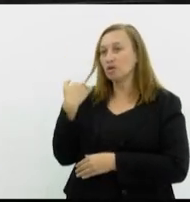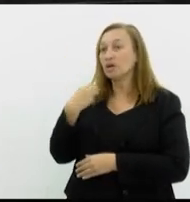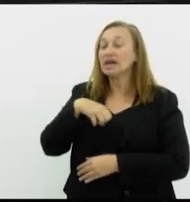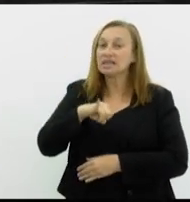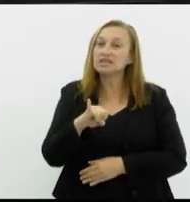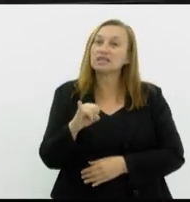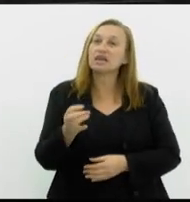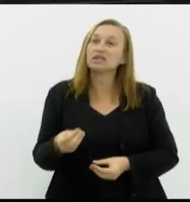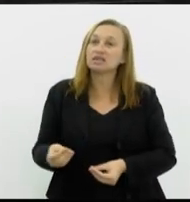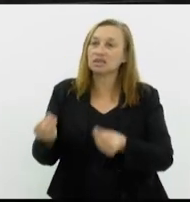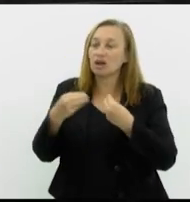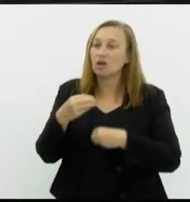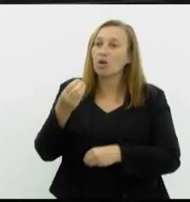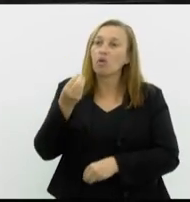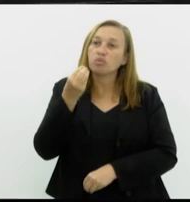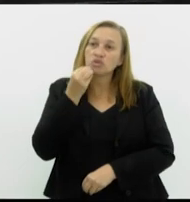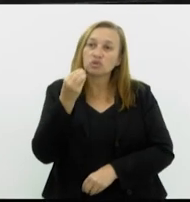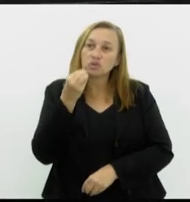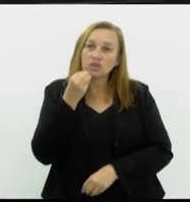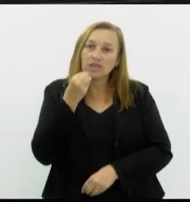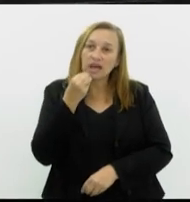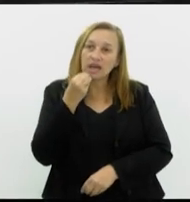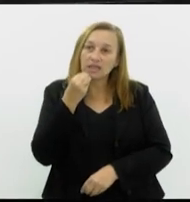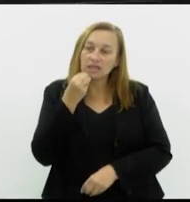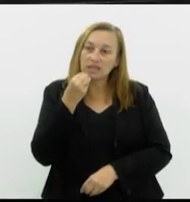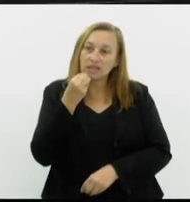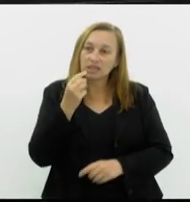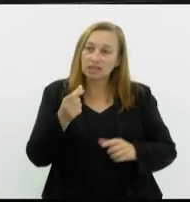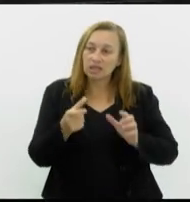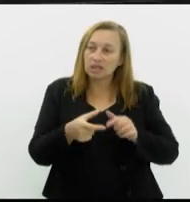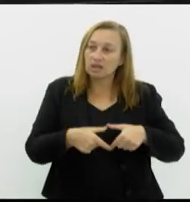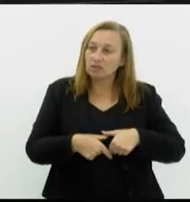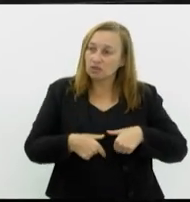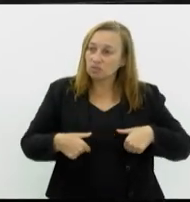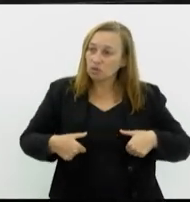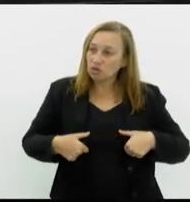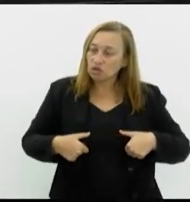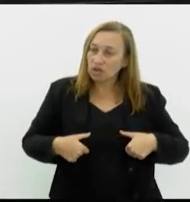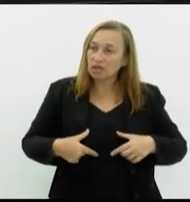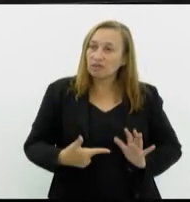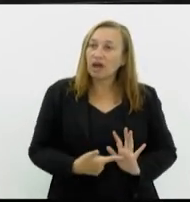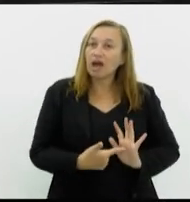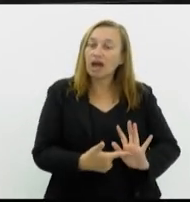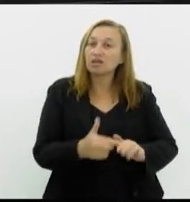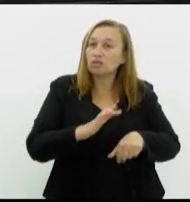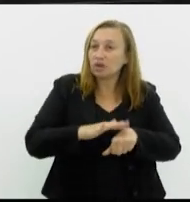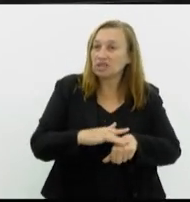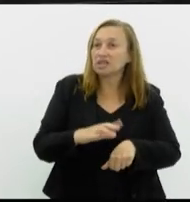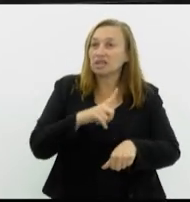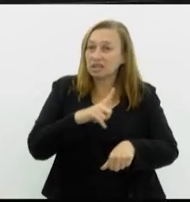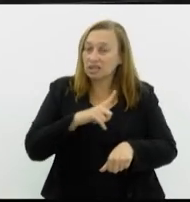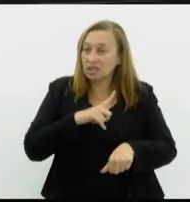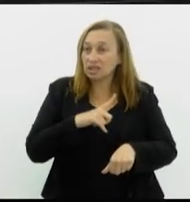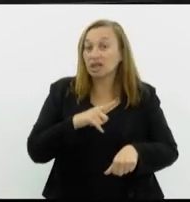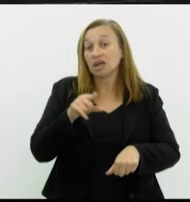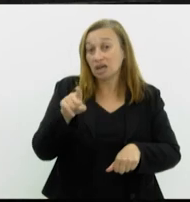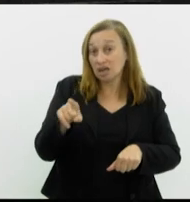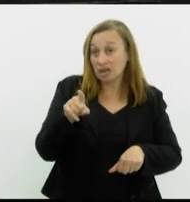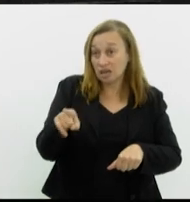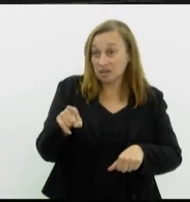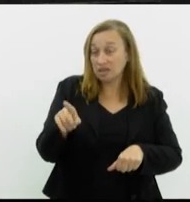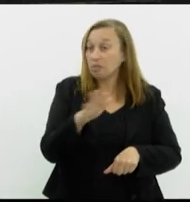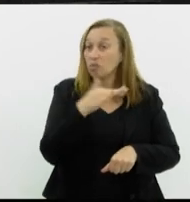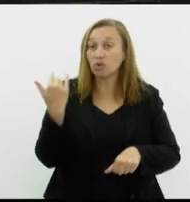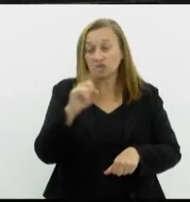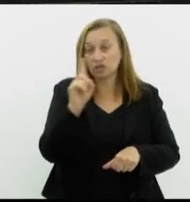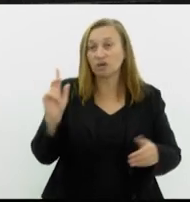oportunidade de portar um cartão e ali fosse identificada essa doença, talvez essa tragédia